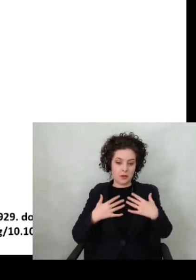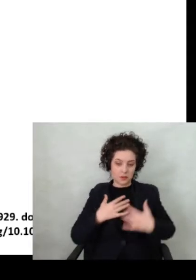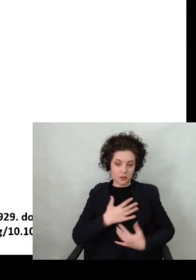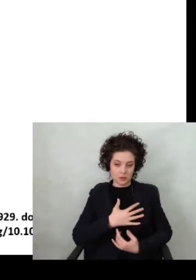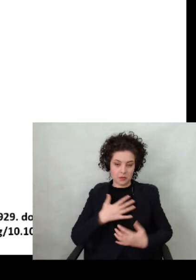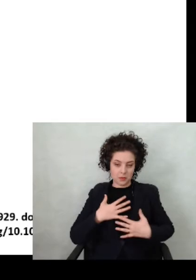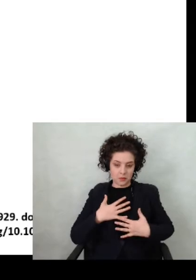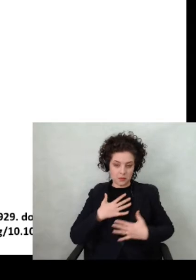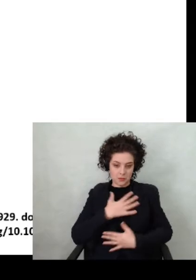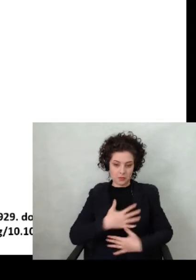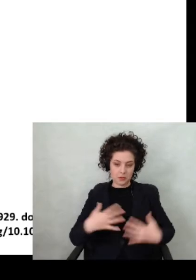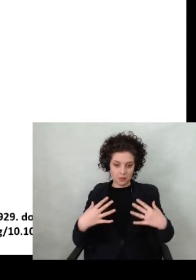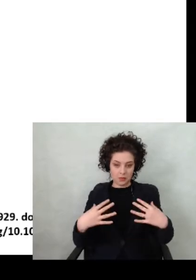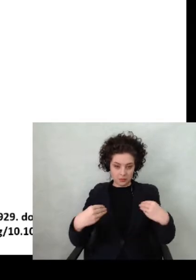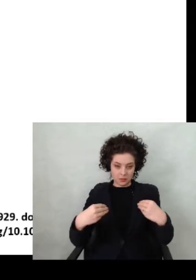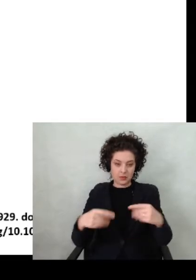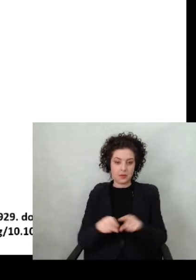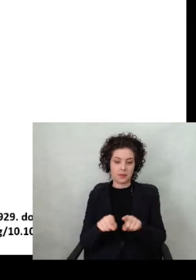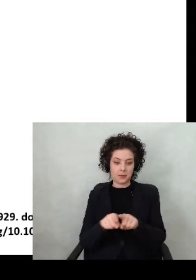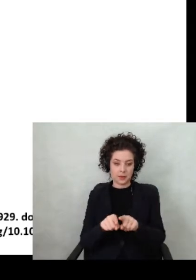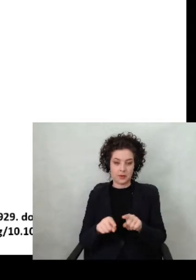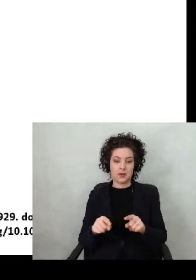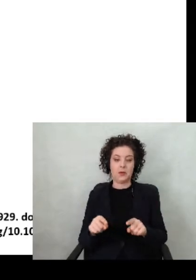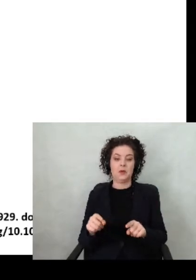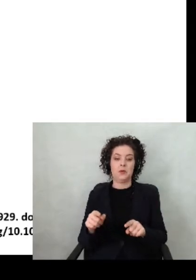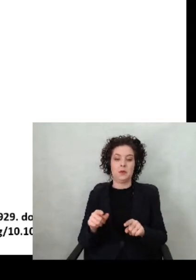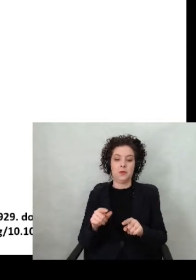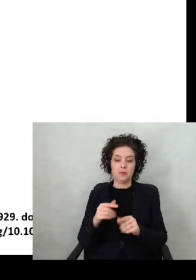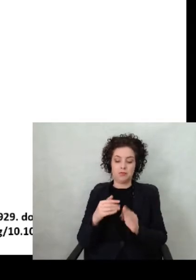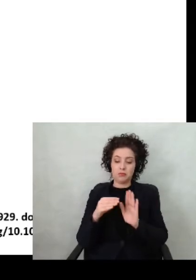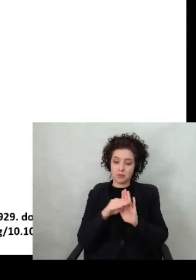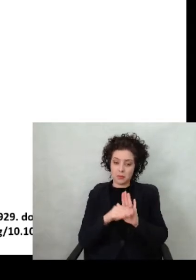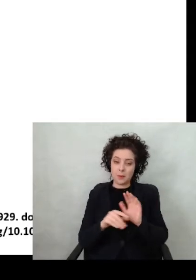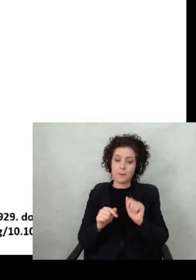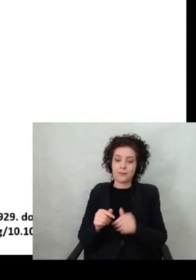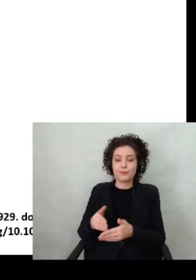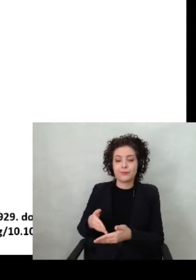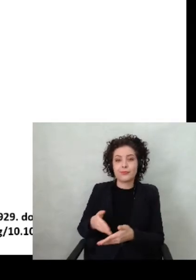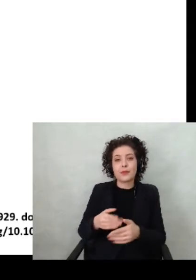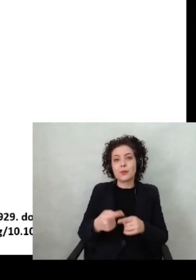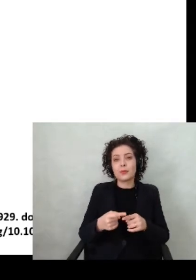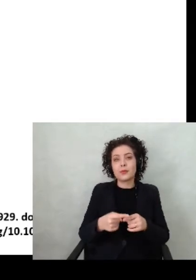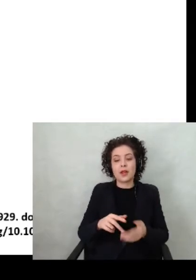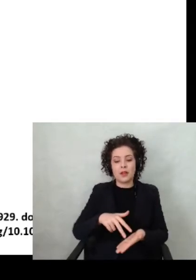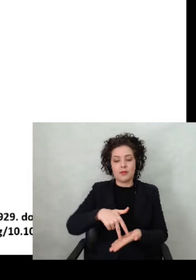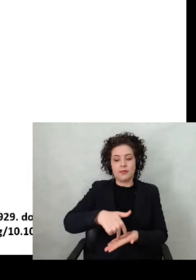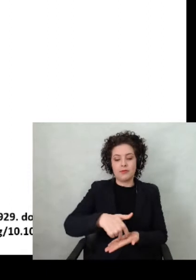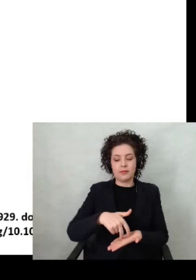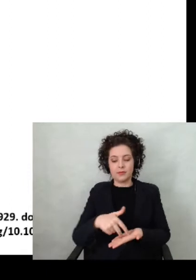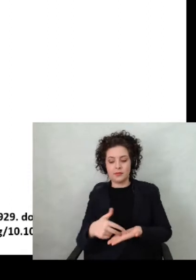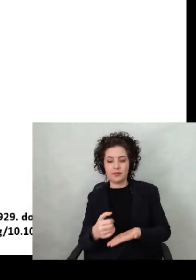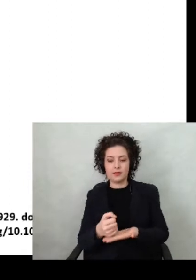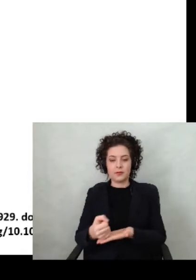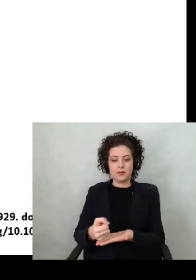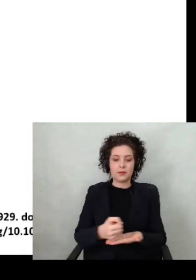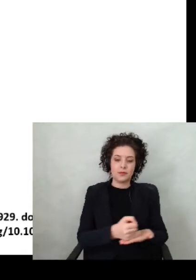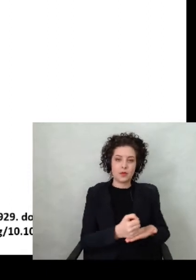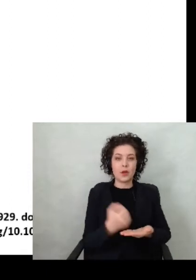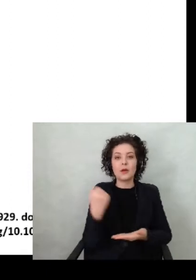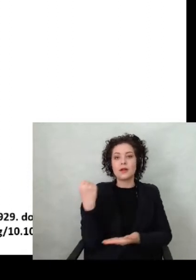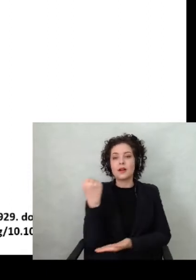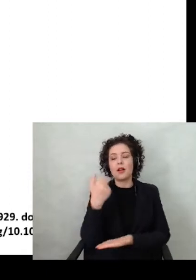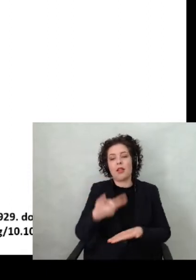pulmonar também são procedimentos que podem ser limitados pela dificuldade de transporte do paciente grave, o contraste